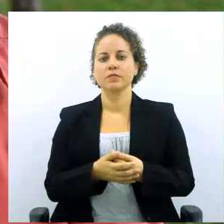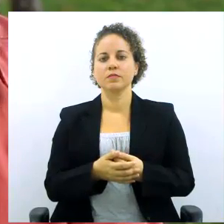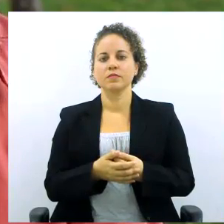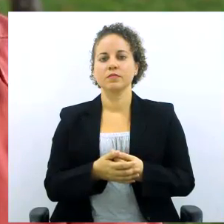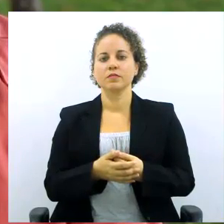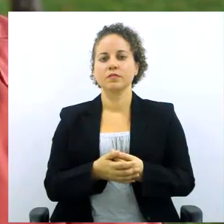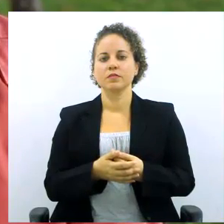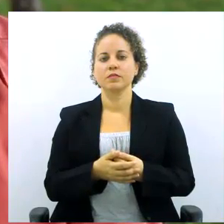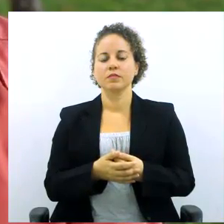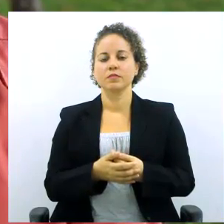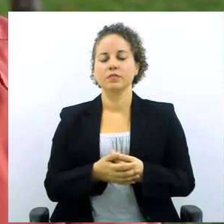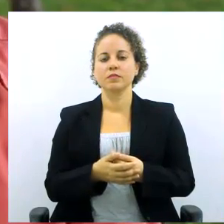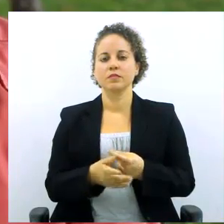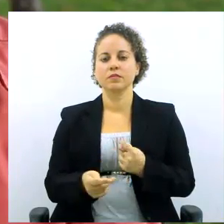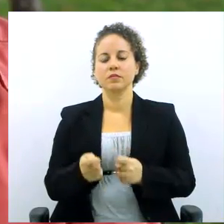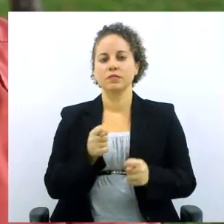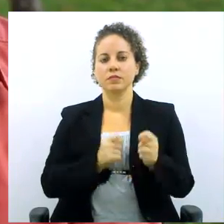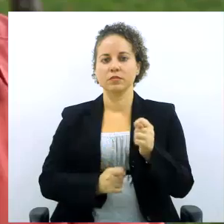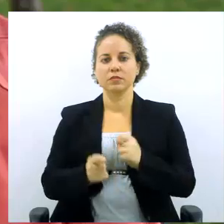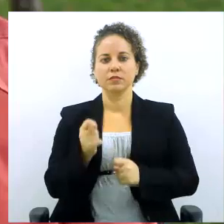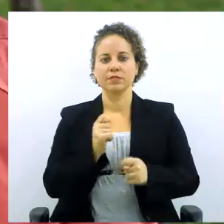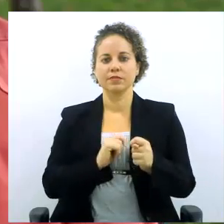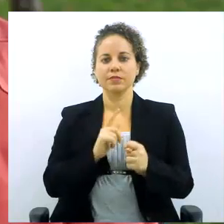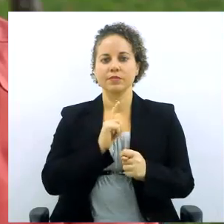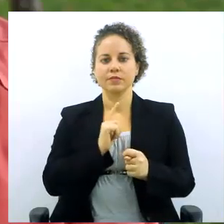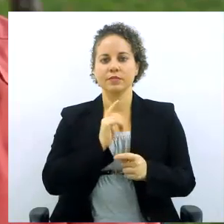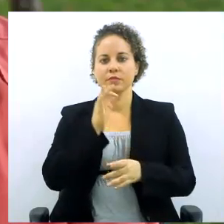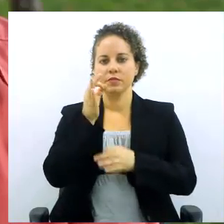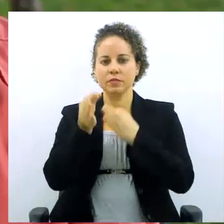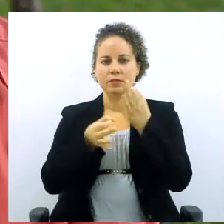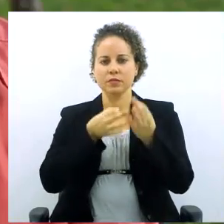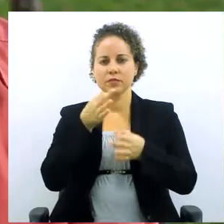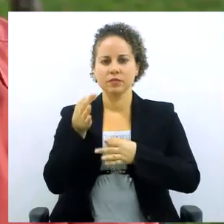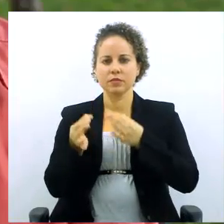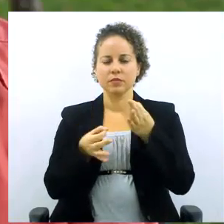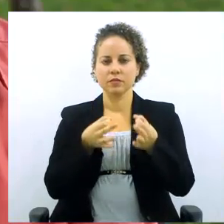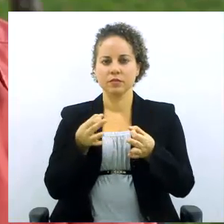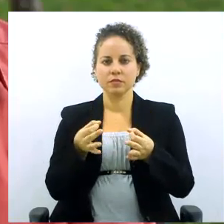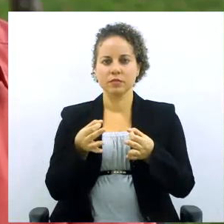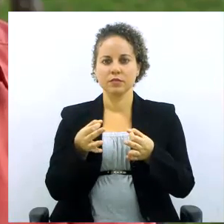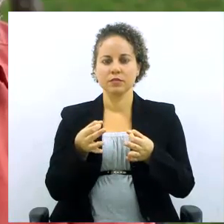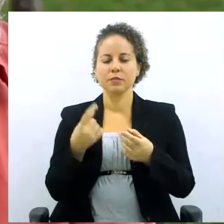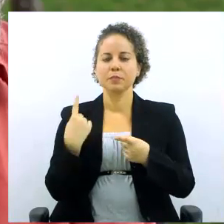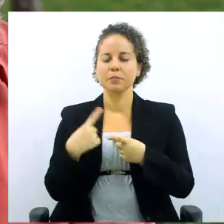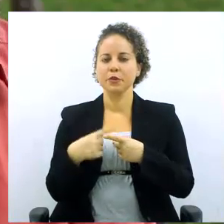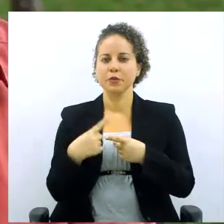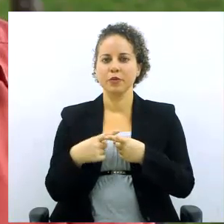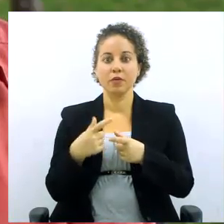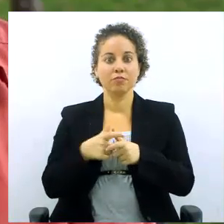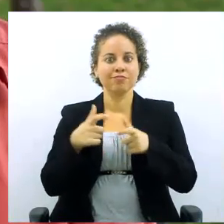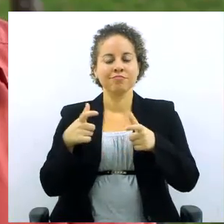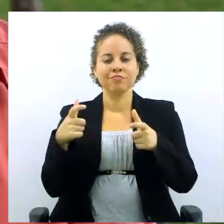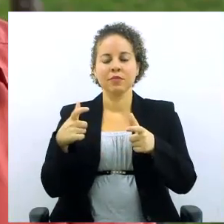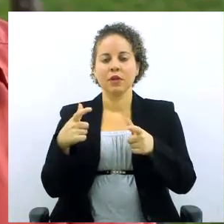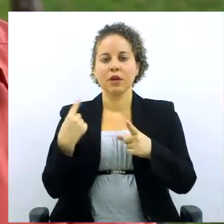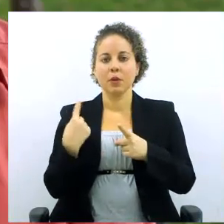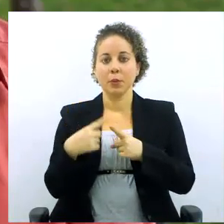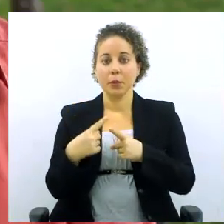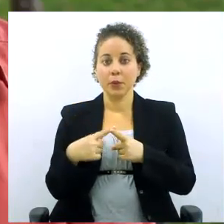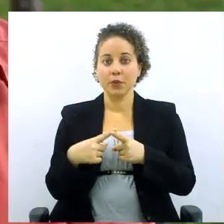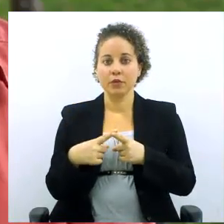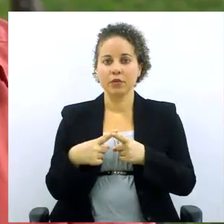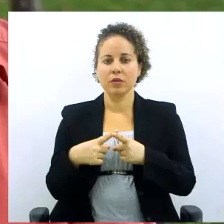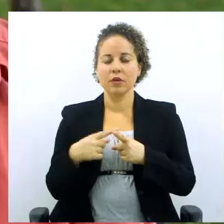a questão da economia, né, quando eu mencionei Aristóteles, é porque a origem da palavra